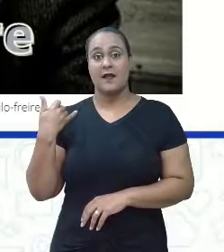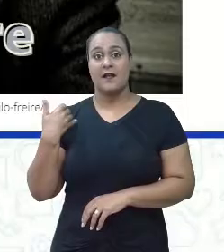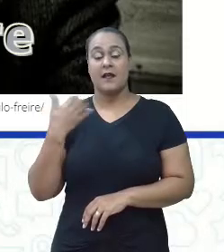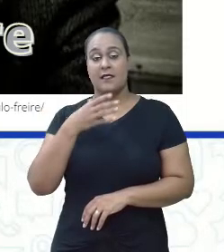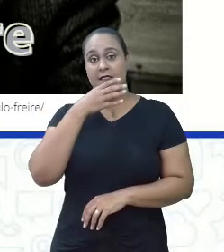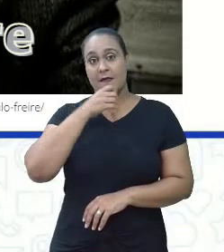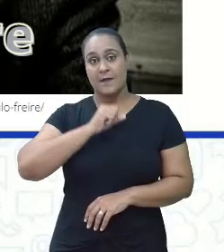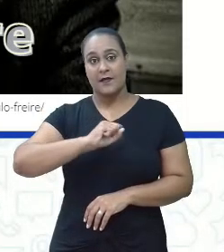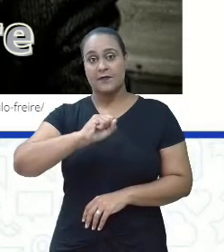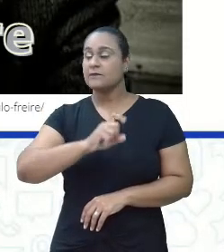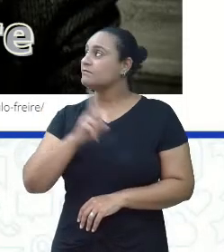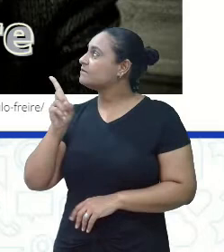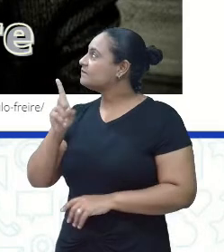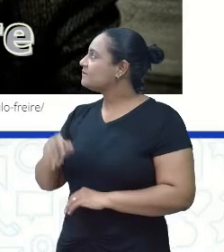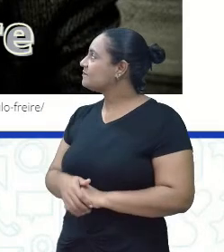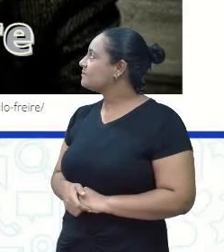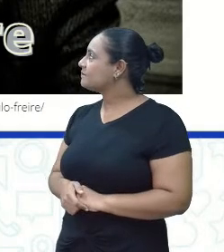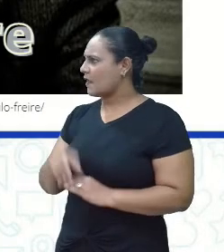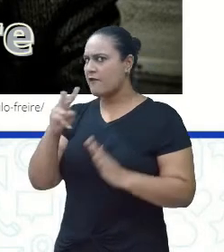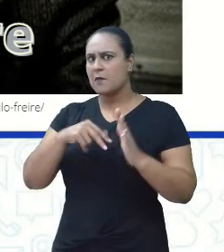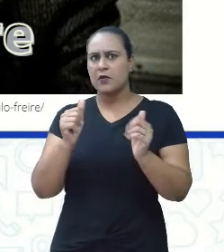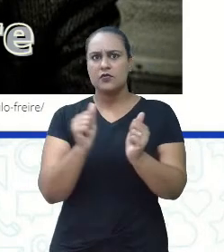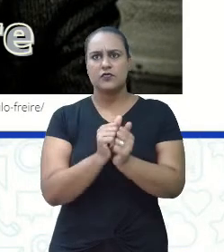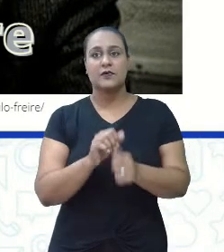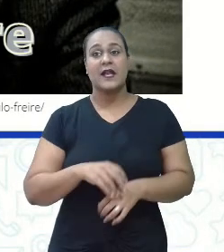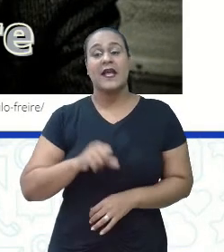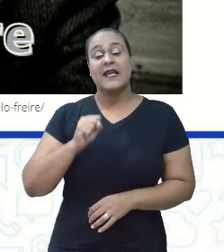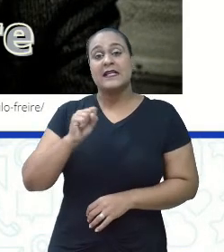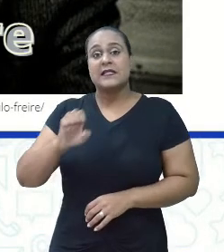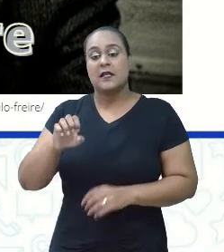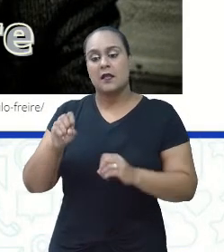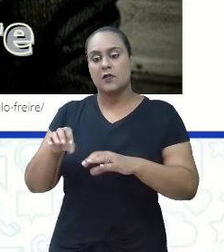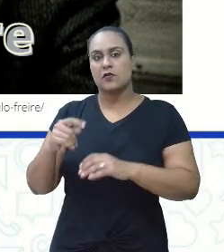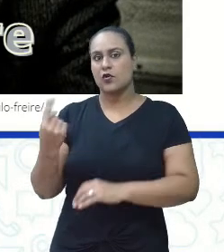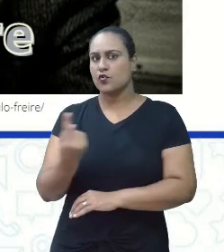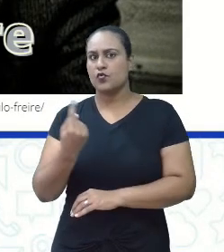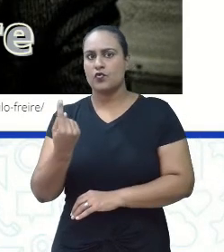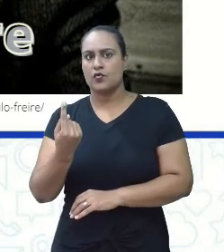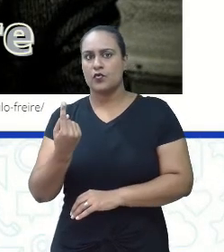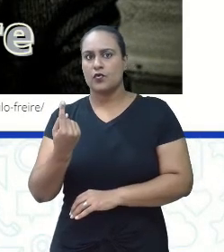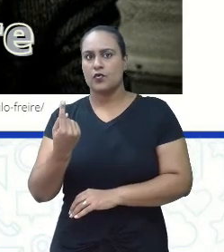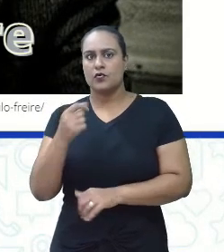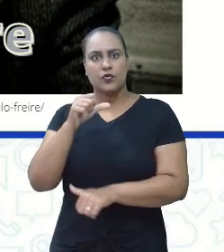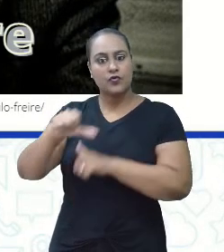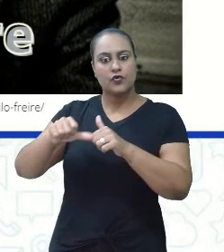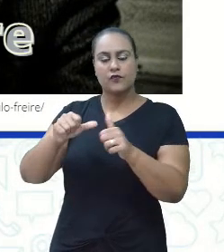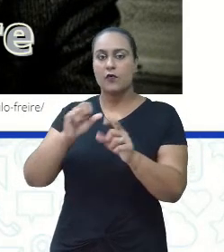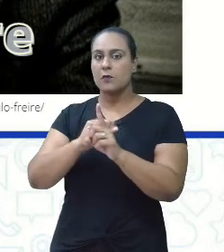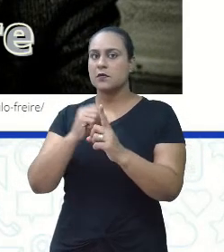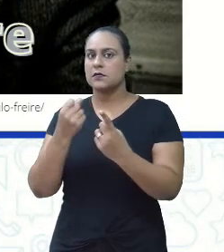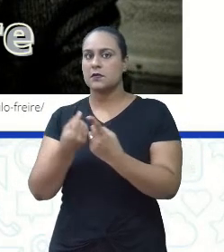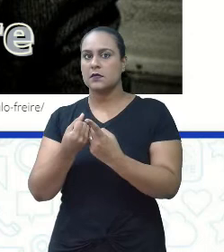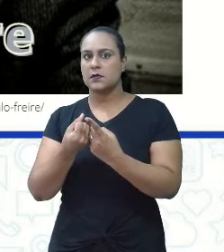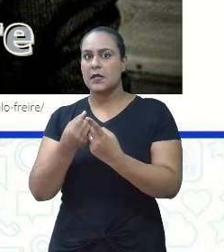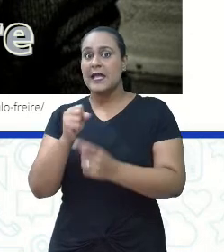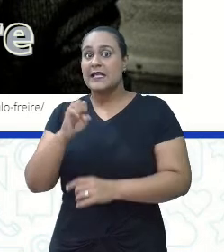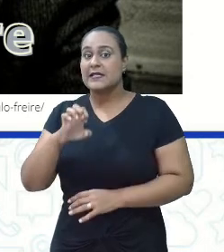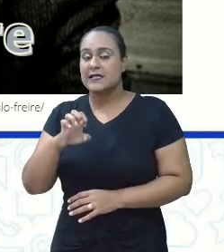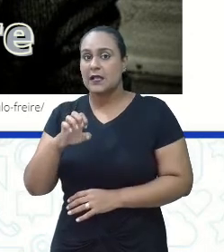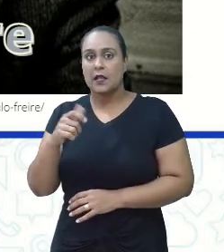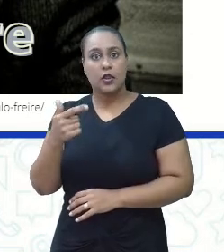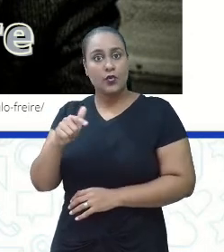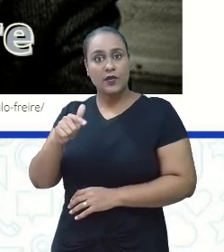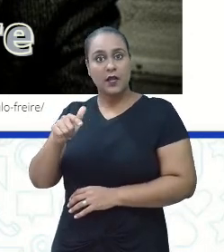uma citação dele, ó. Lê junto comigo, ó. Se a educação sozinha não transforma a sociedade, sem ela tampouco a sociedade